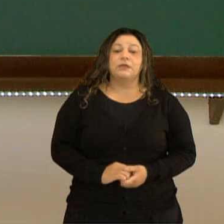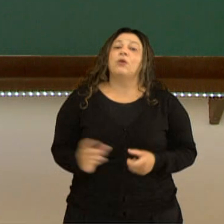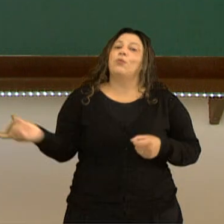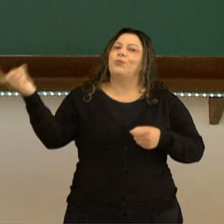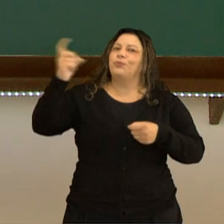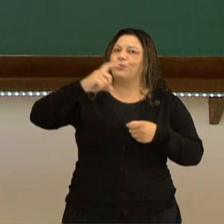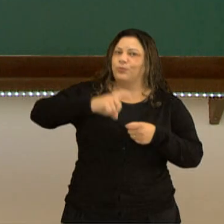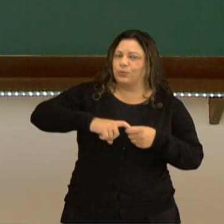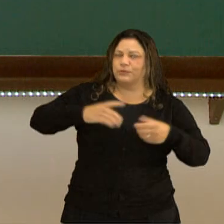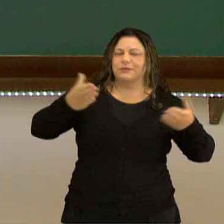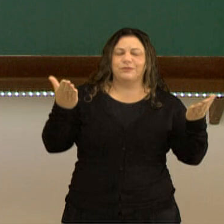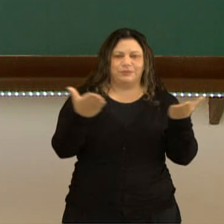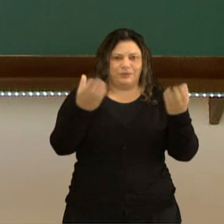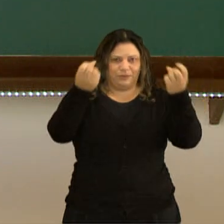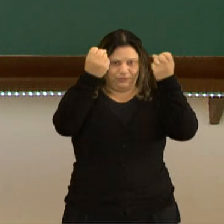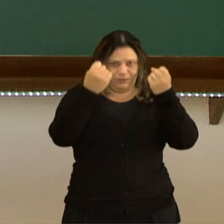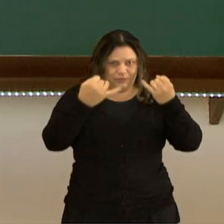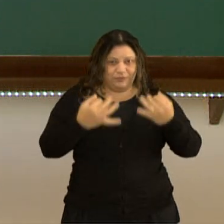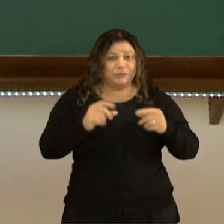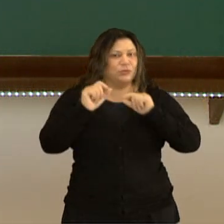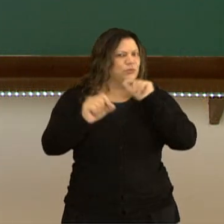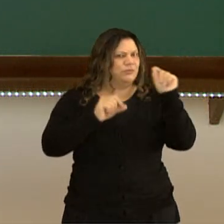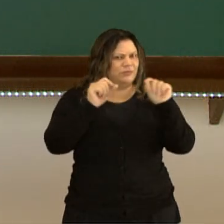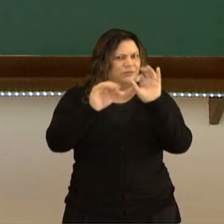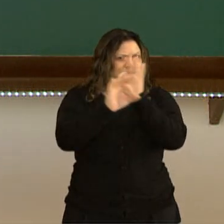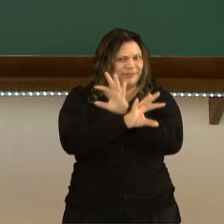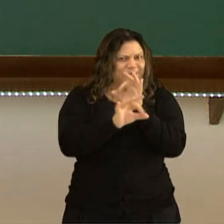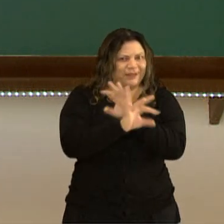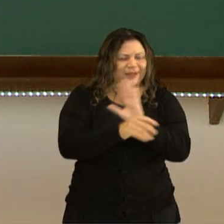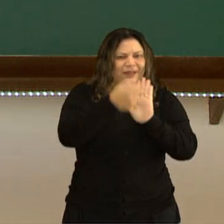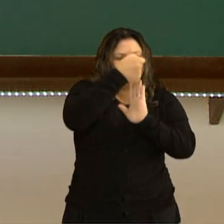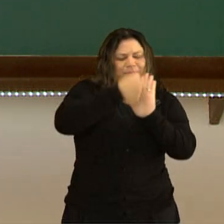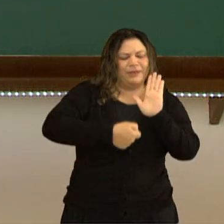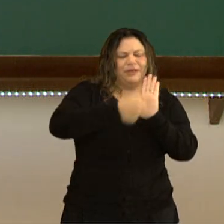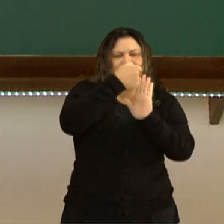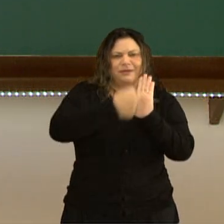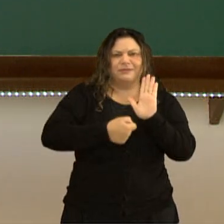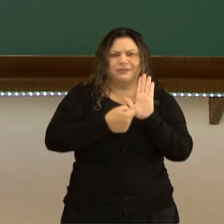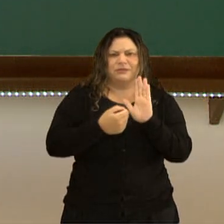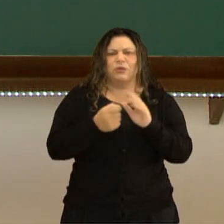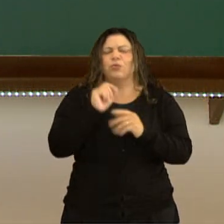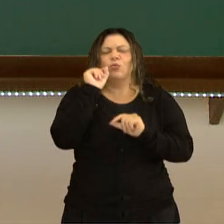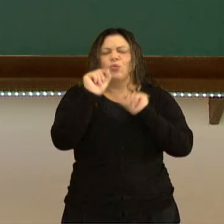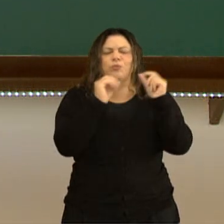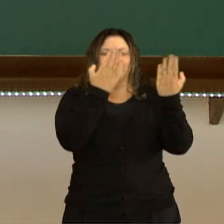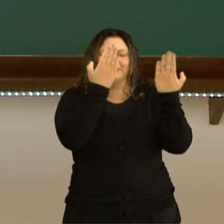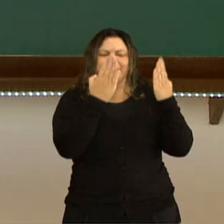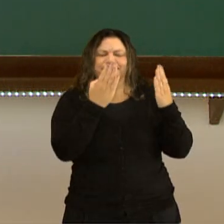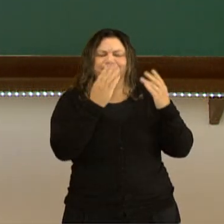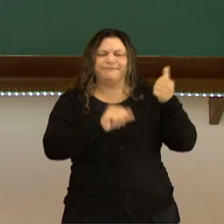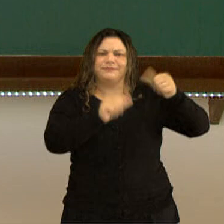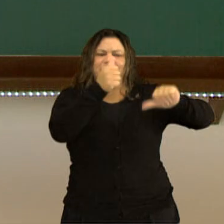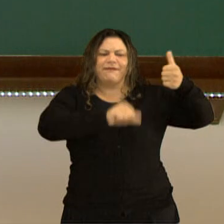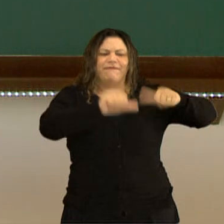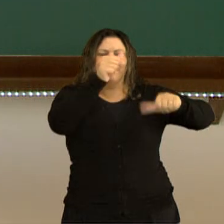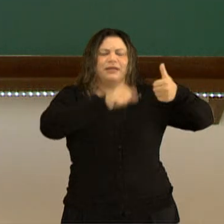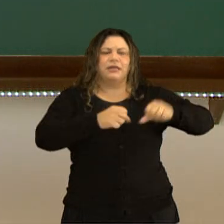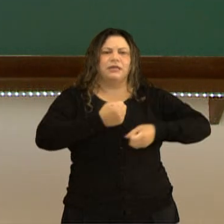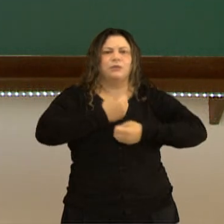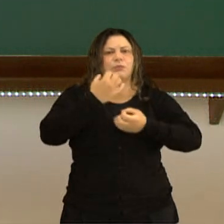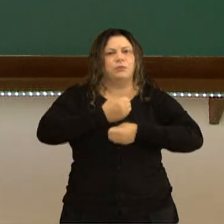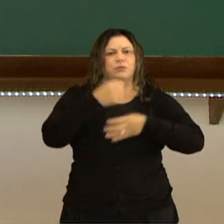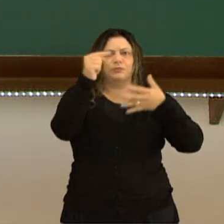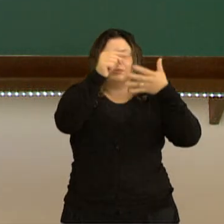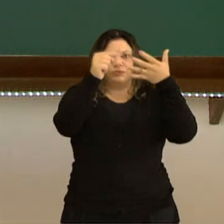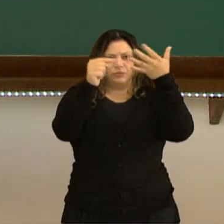Voltamos, agora vamos falar quando você acabar sua produção, como você avalia esse poema. Veja alguns quesitos que ele